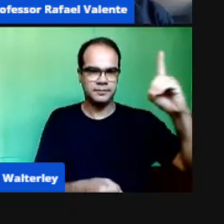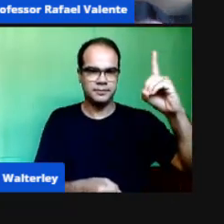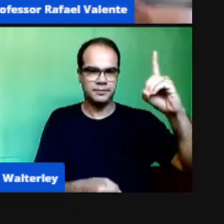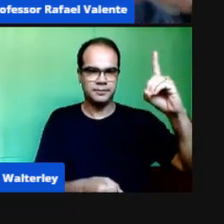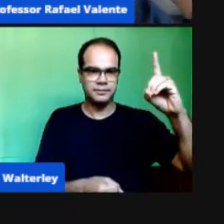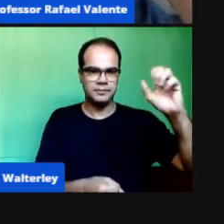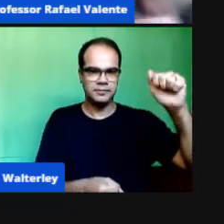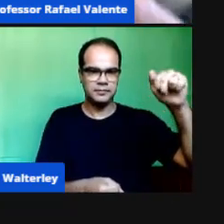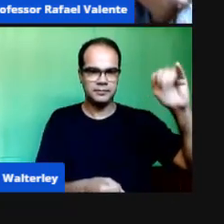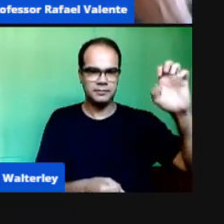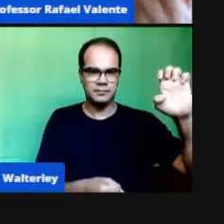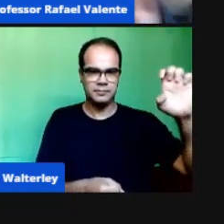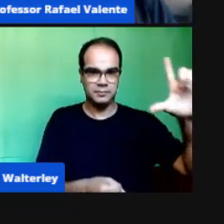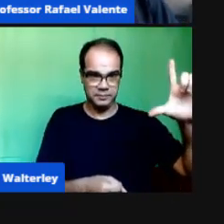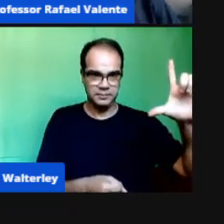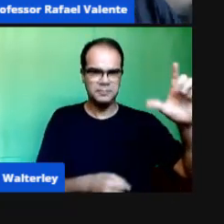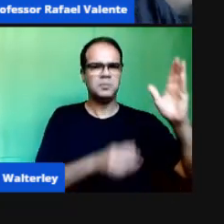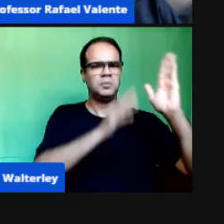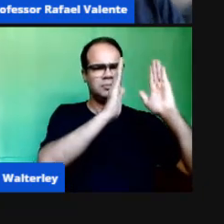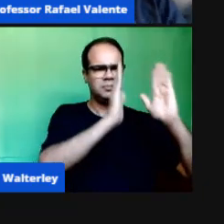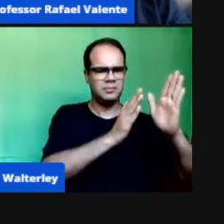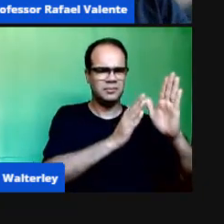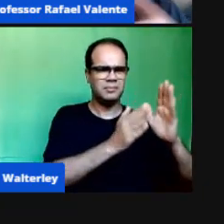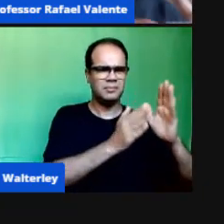já produziu muitas obras